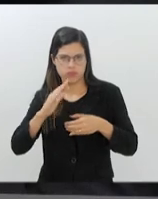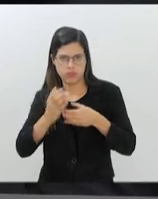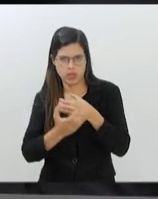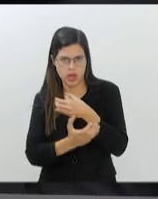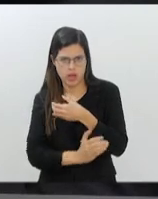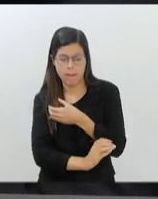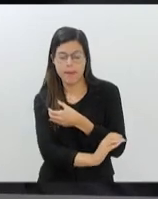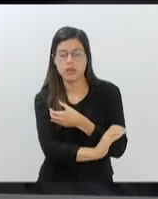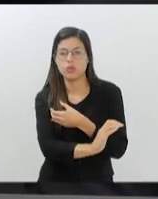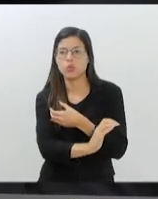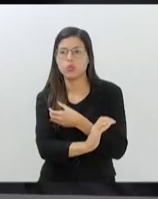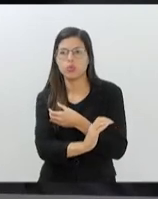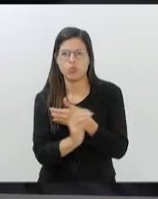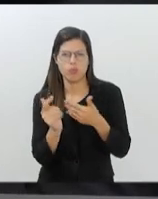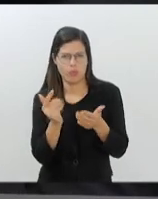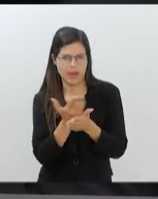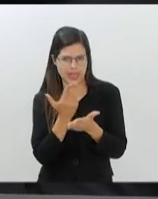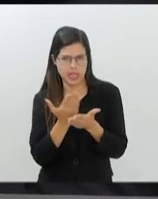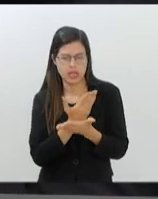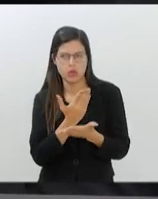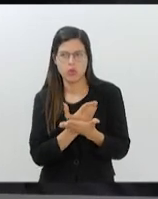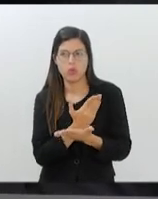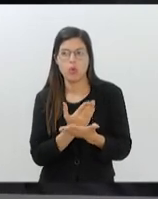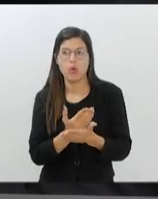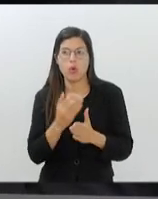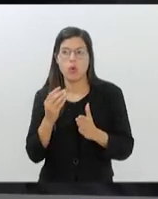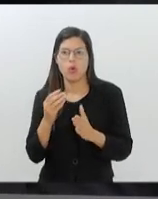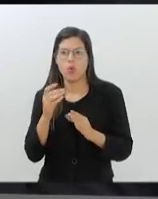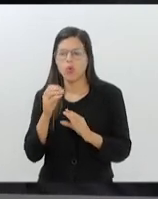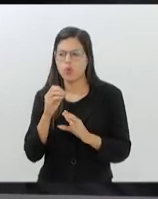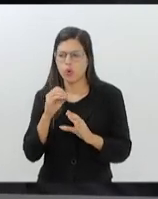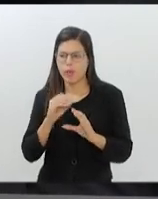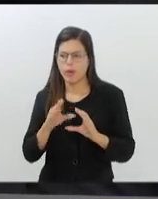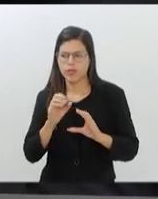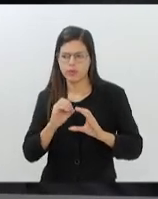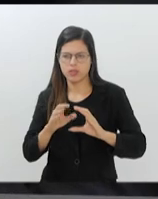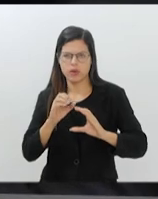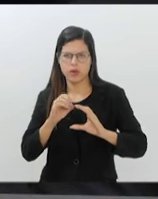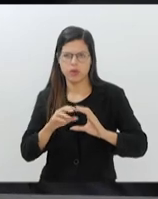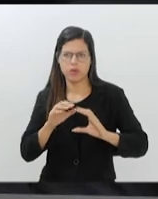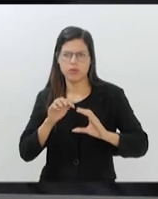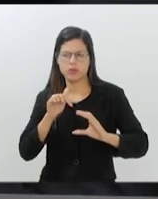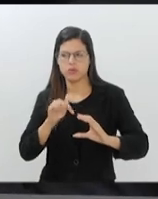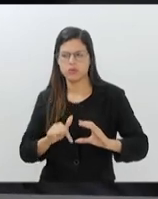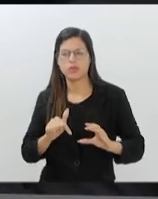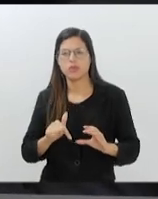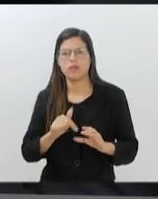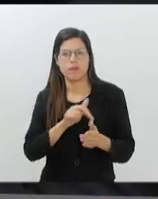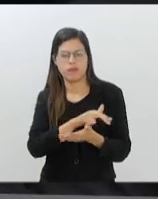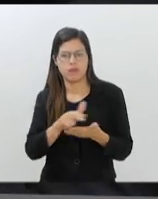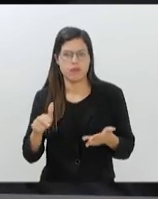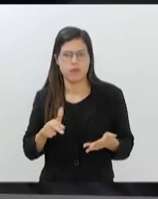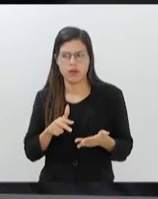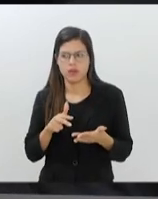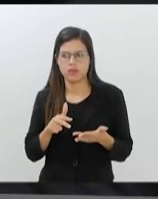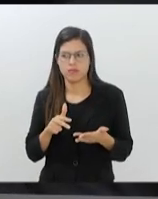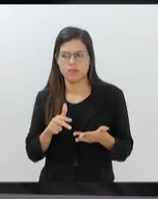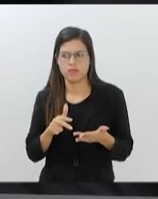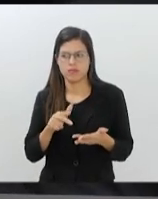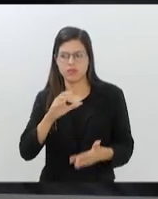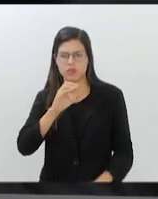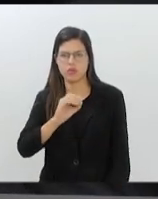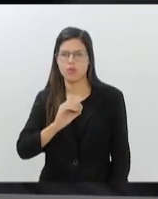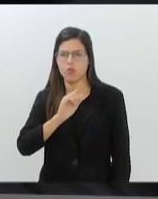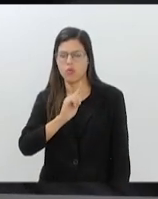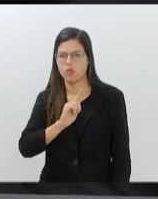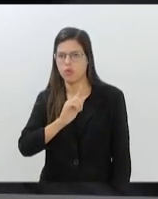Sedai o globo tá fazendo um documentário sobre o vários projetos da da Sedai